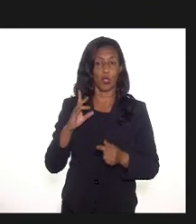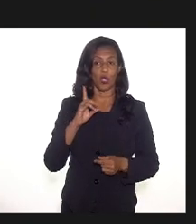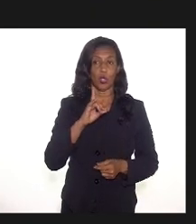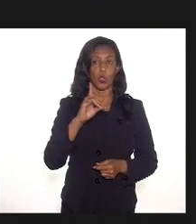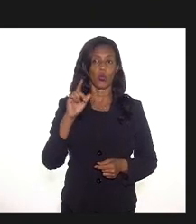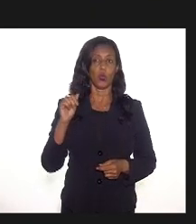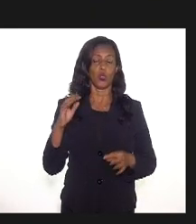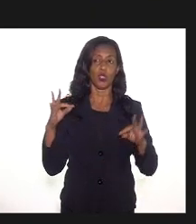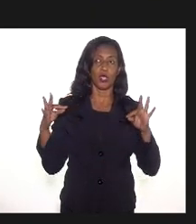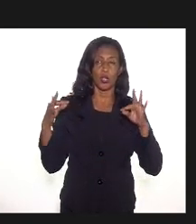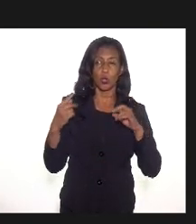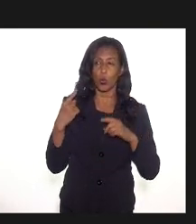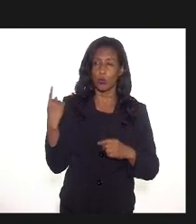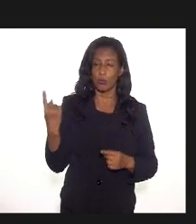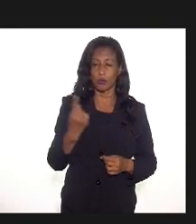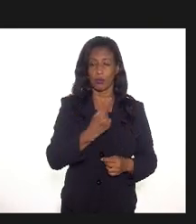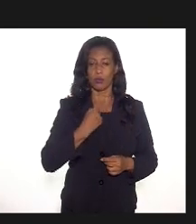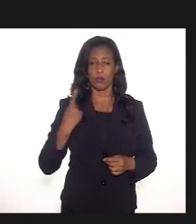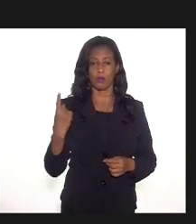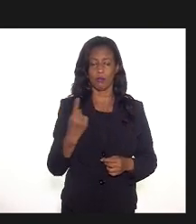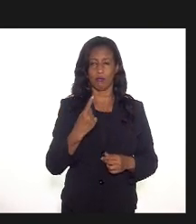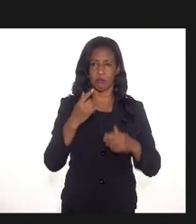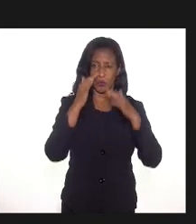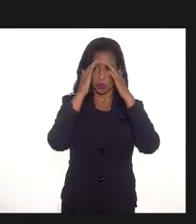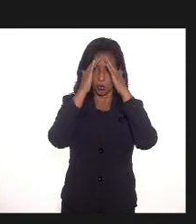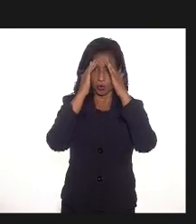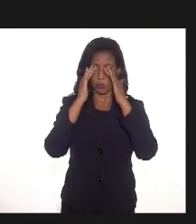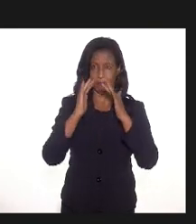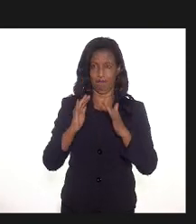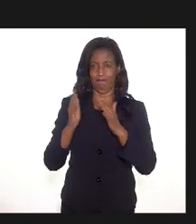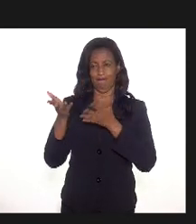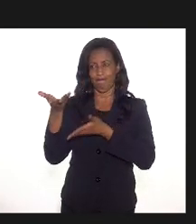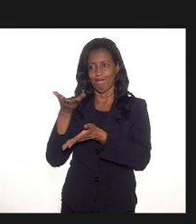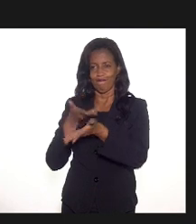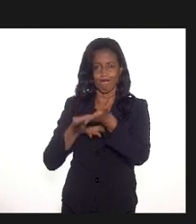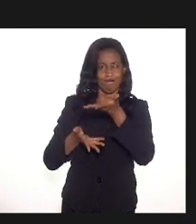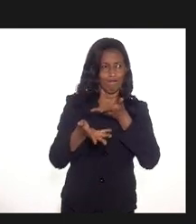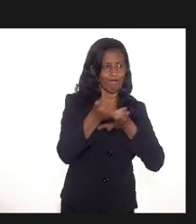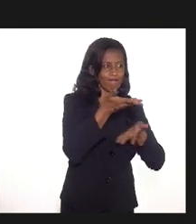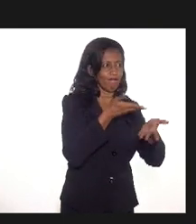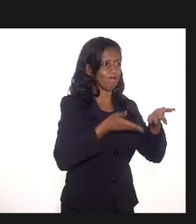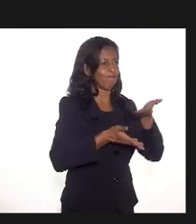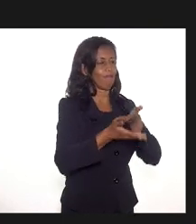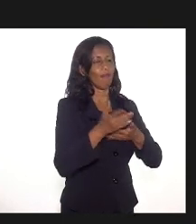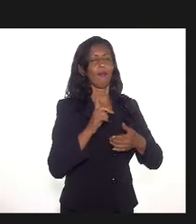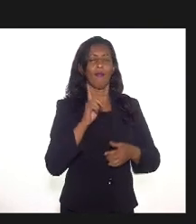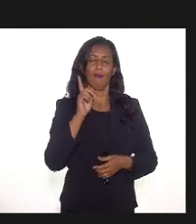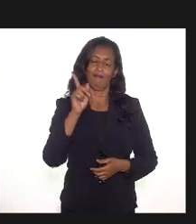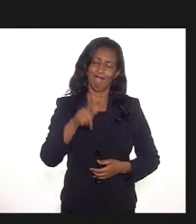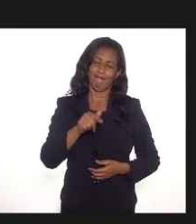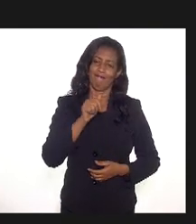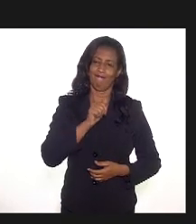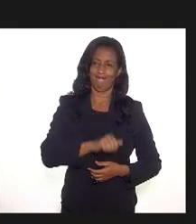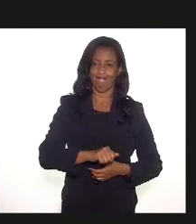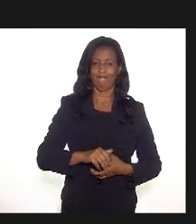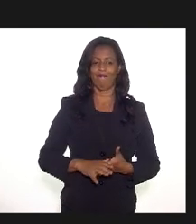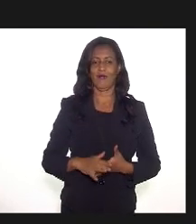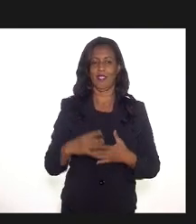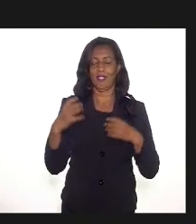que todos nós nos respeitarmos aí sim nós estaremos